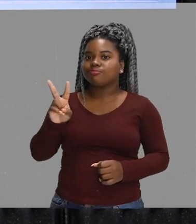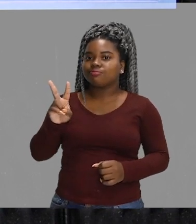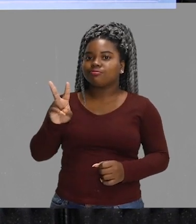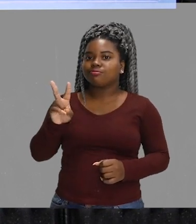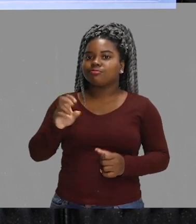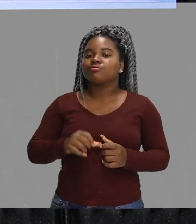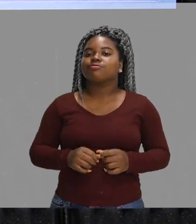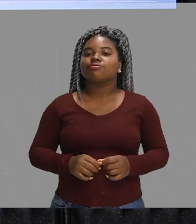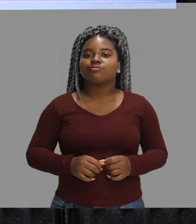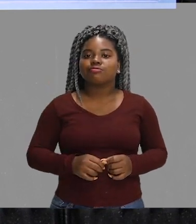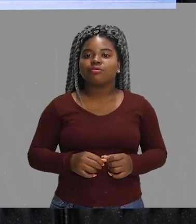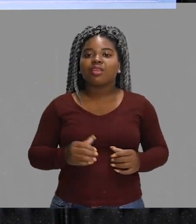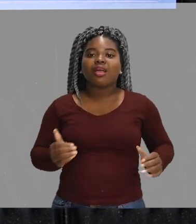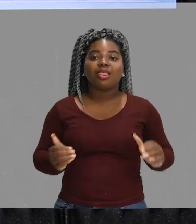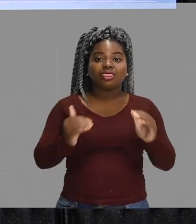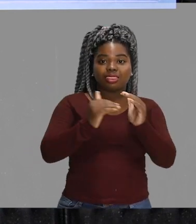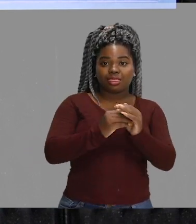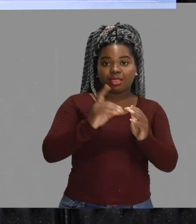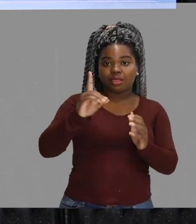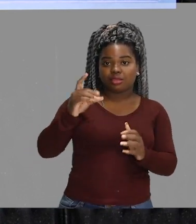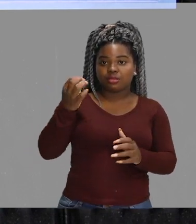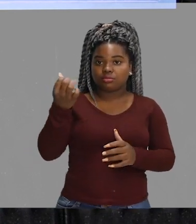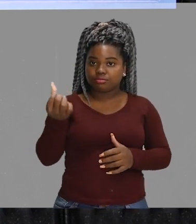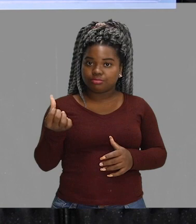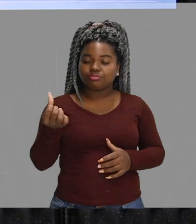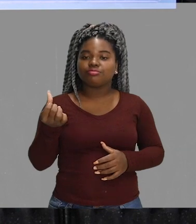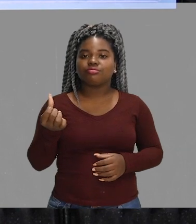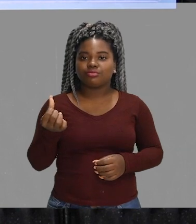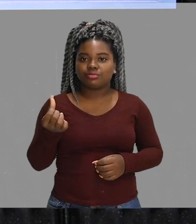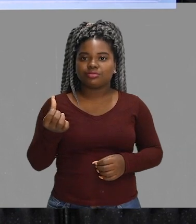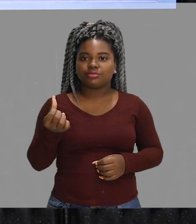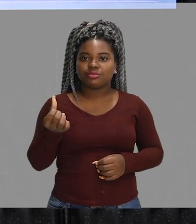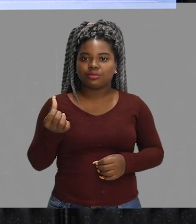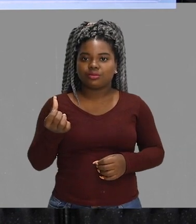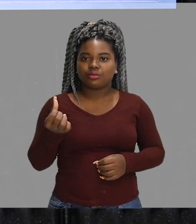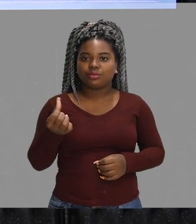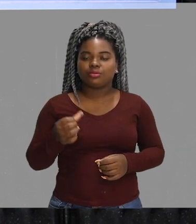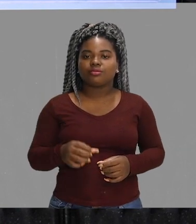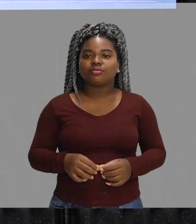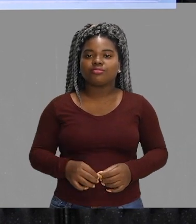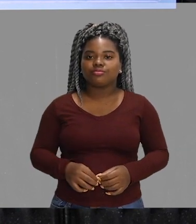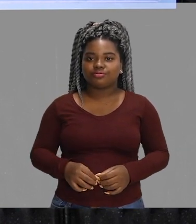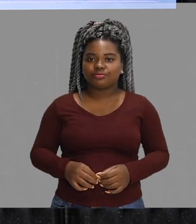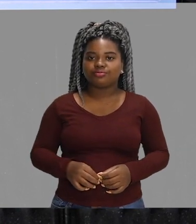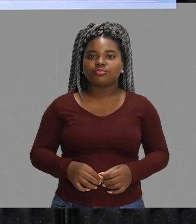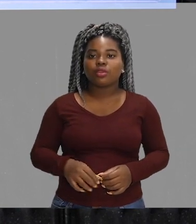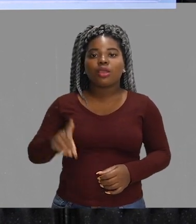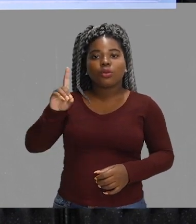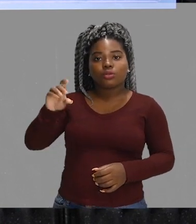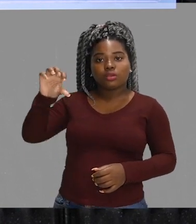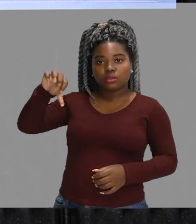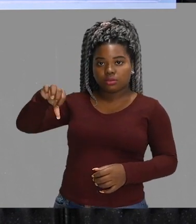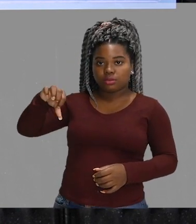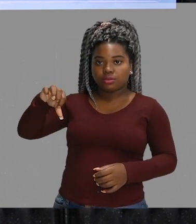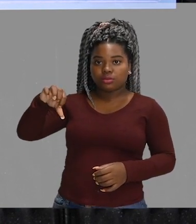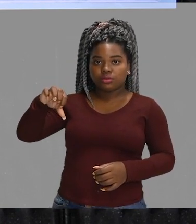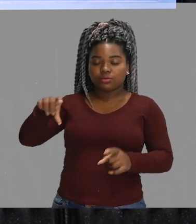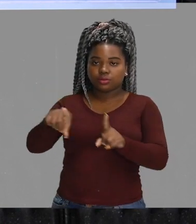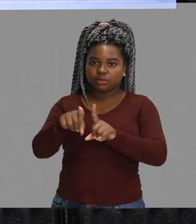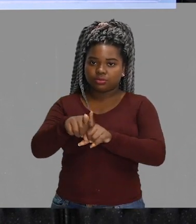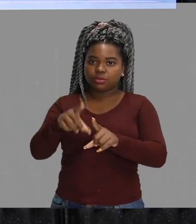Mais uma. O elemento césio. O elemento césio, ele apresenta 55 elétrons. Então,